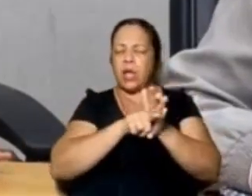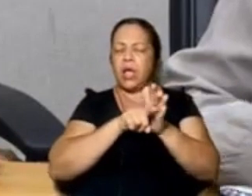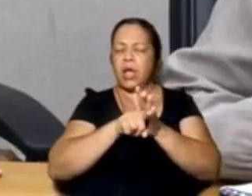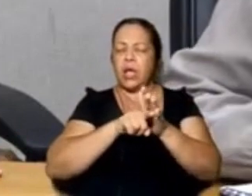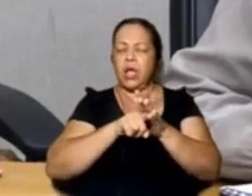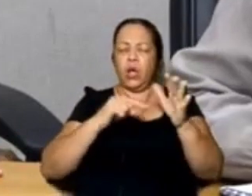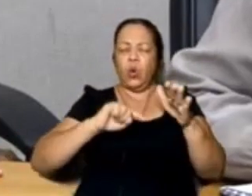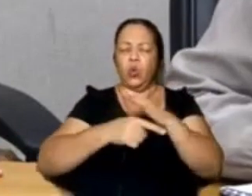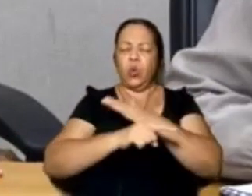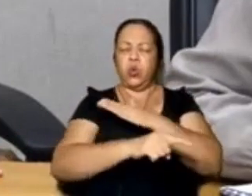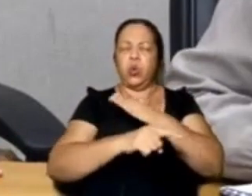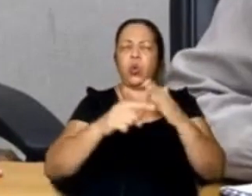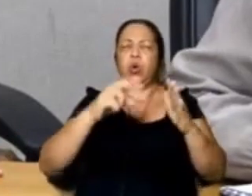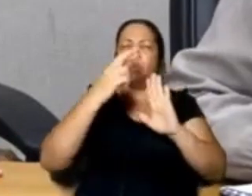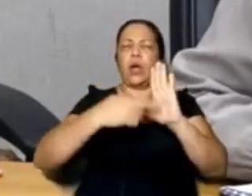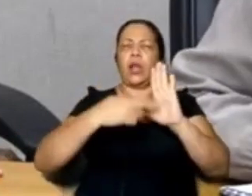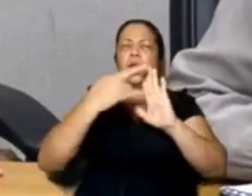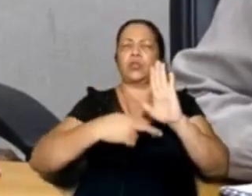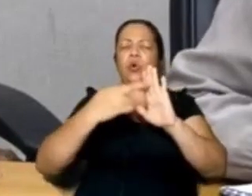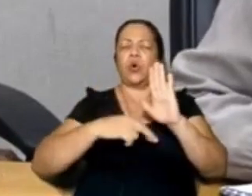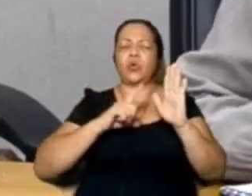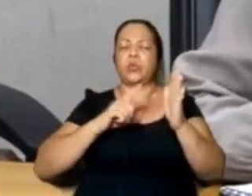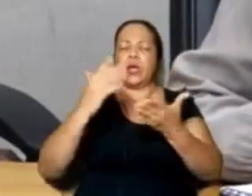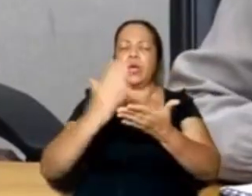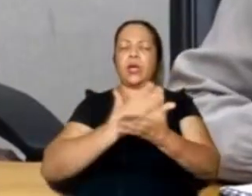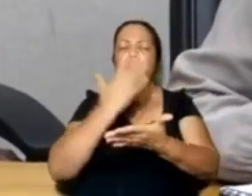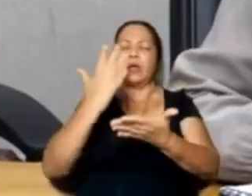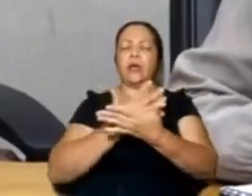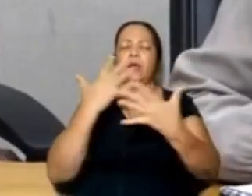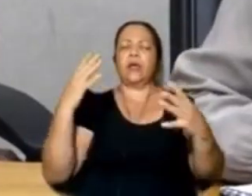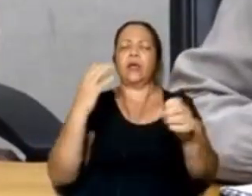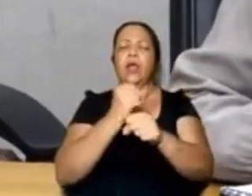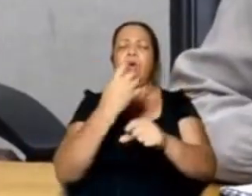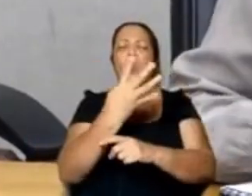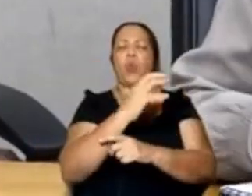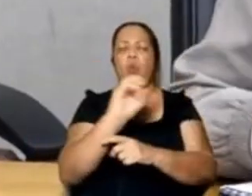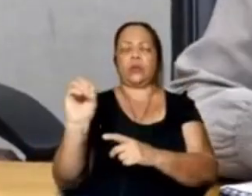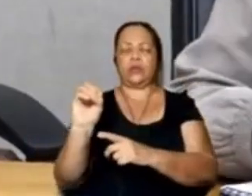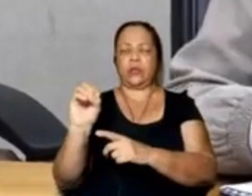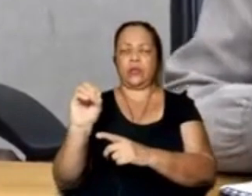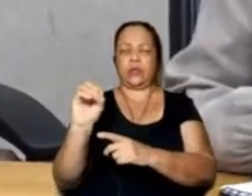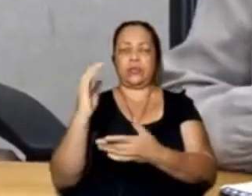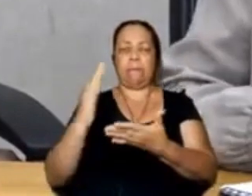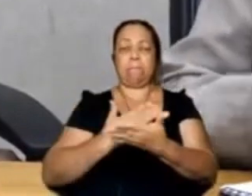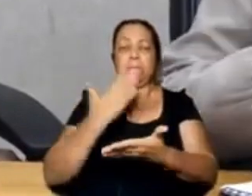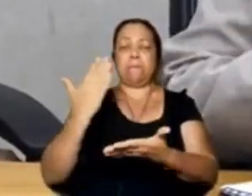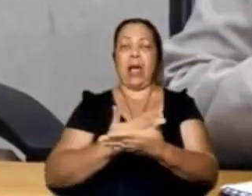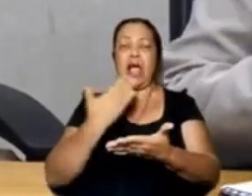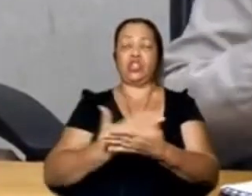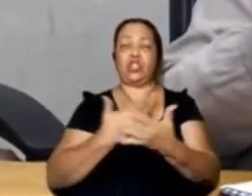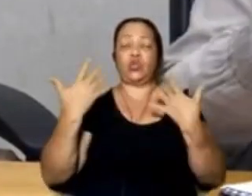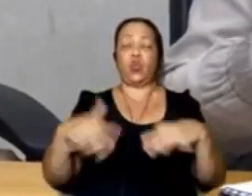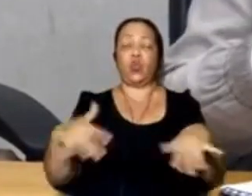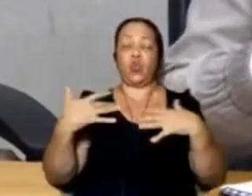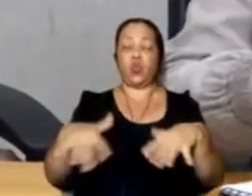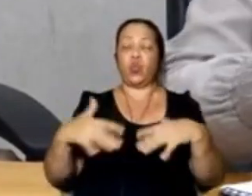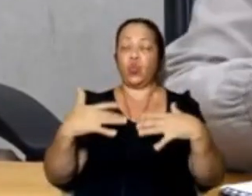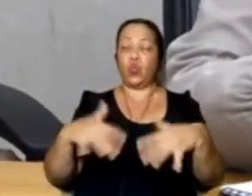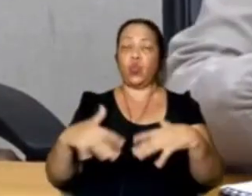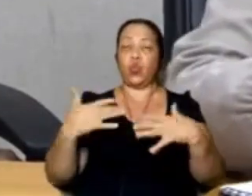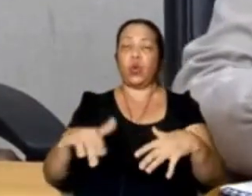400 páginas aproximadamente, e eu só peguei algumas poucas informações para trazer aqui,